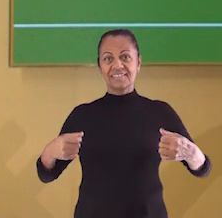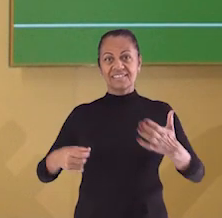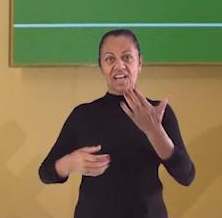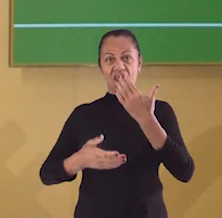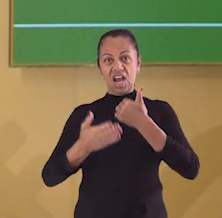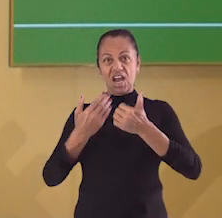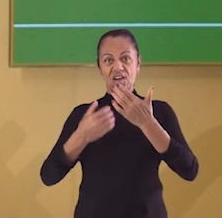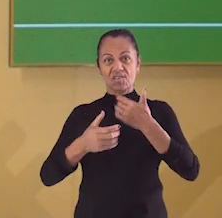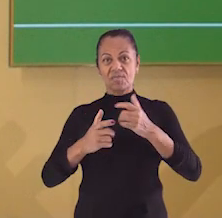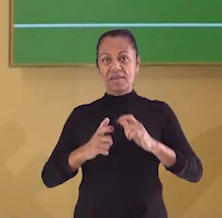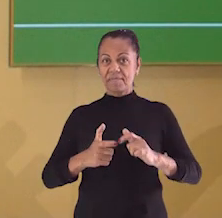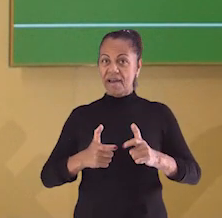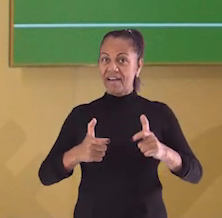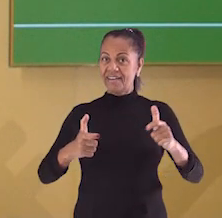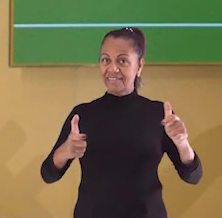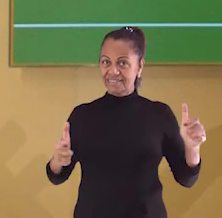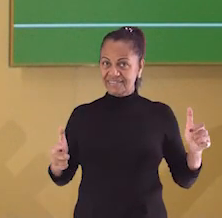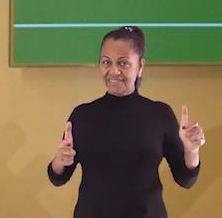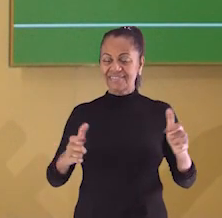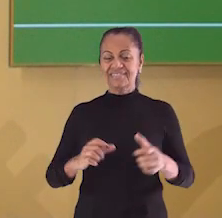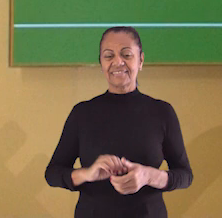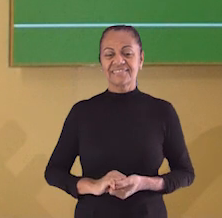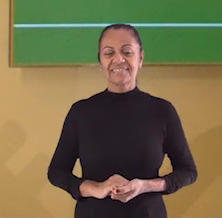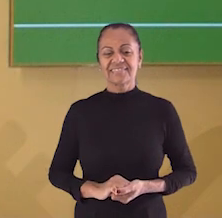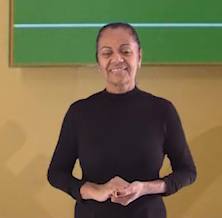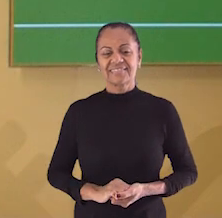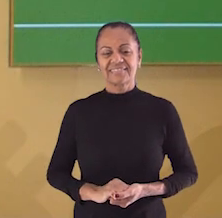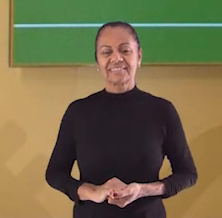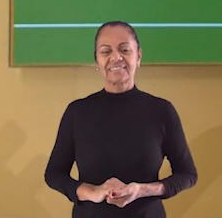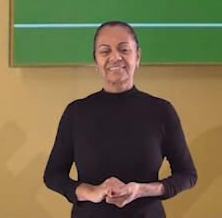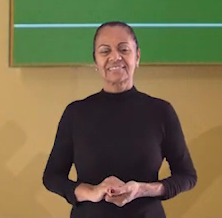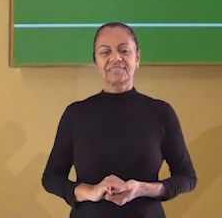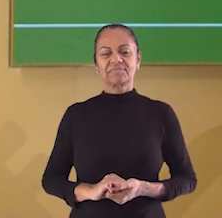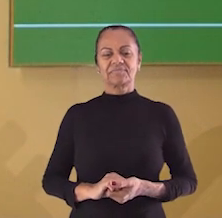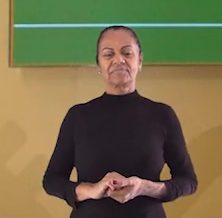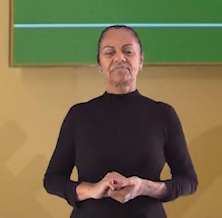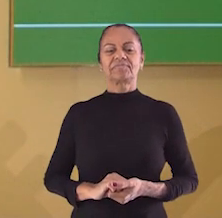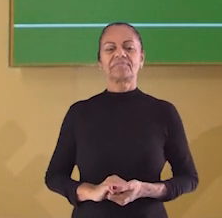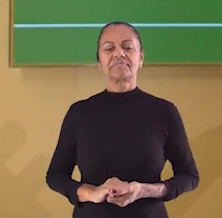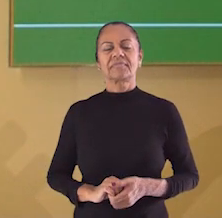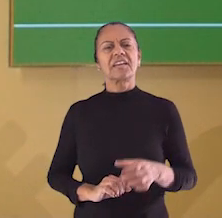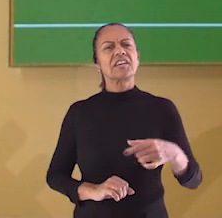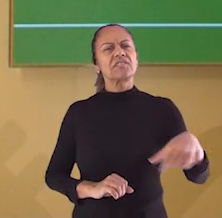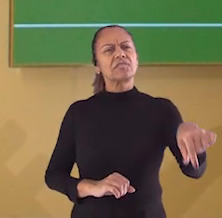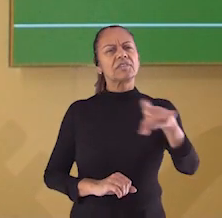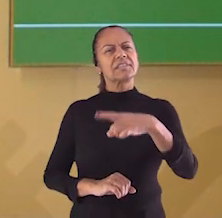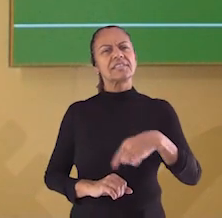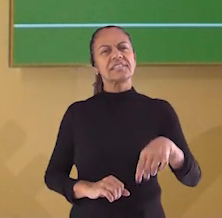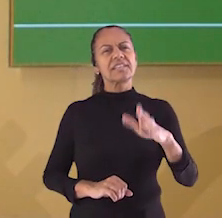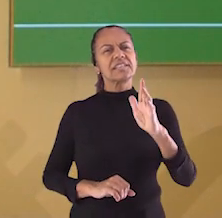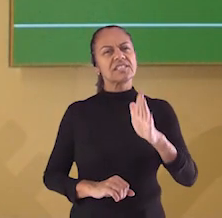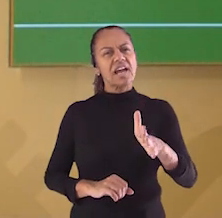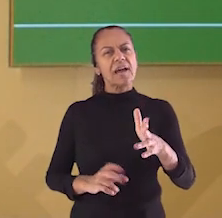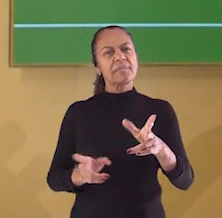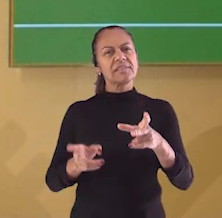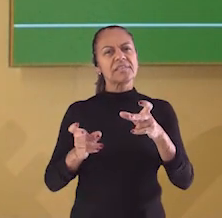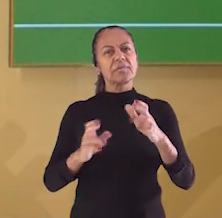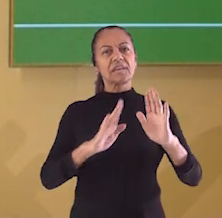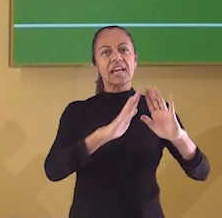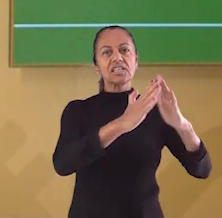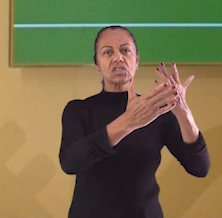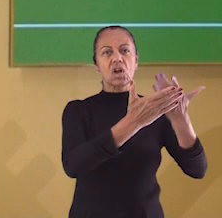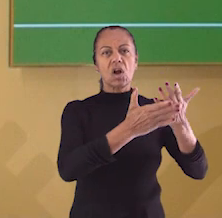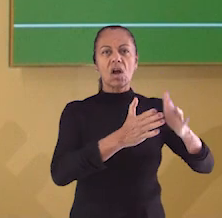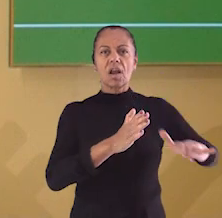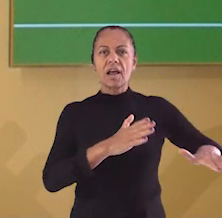Muito interessante, né? Então, a gente vai subindo e vai diminuindo a quantidade que deve ser consumida. E você já